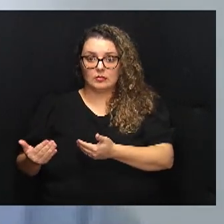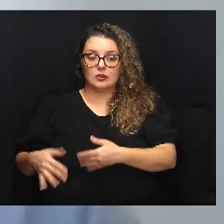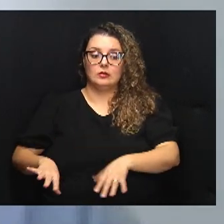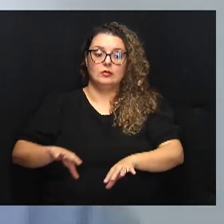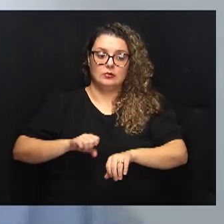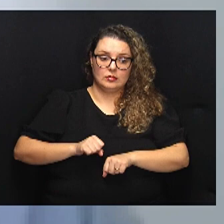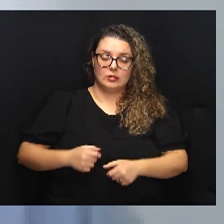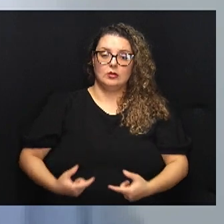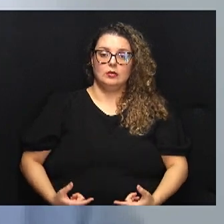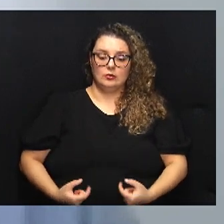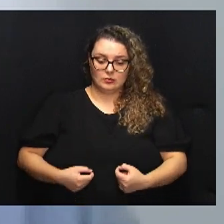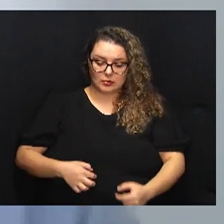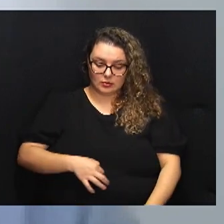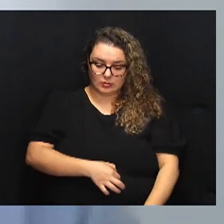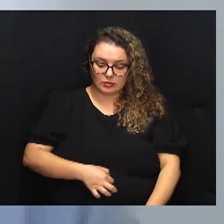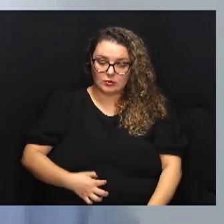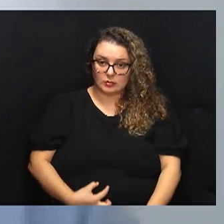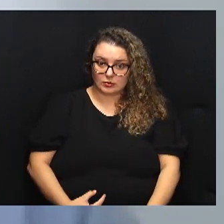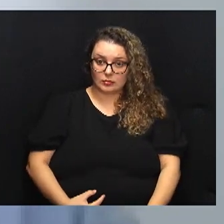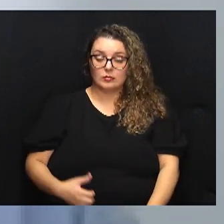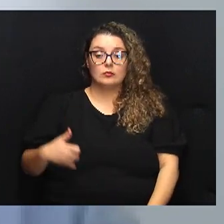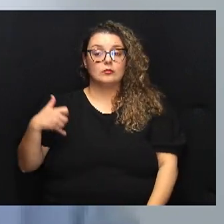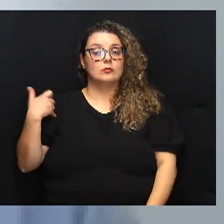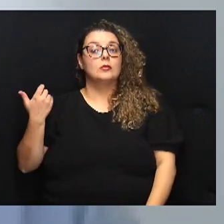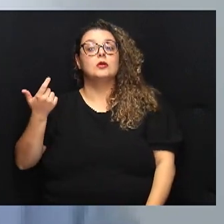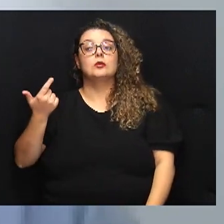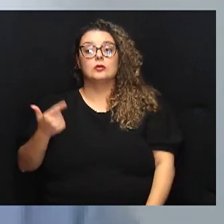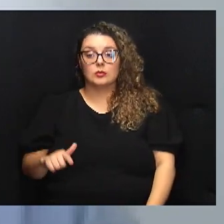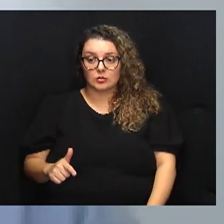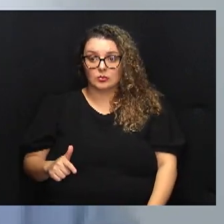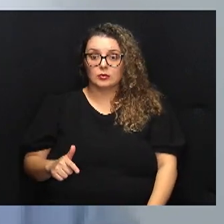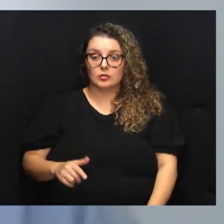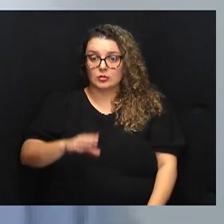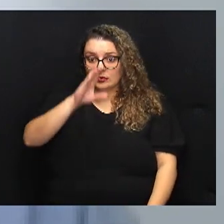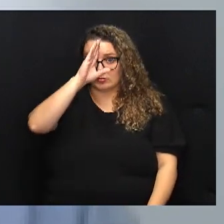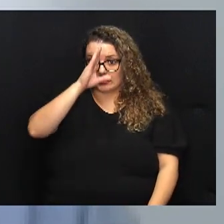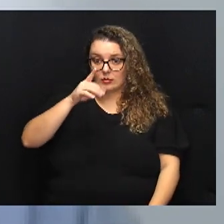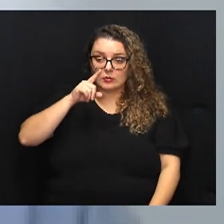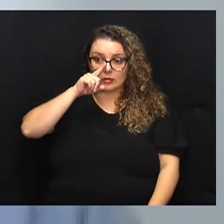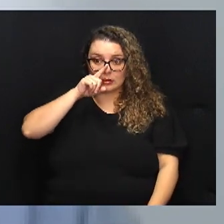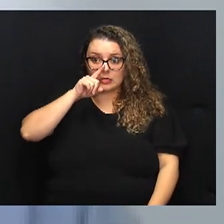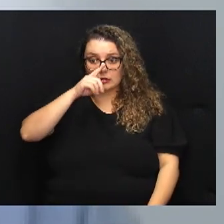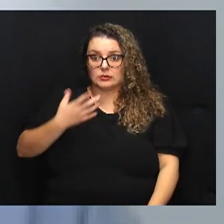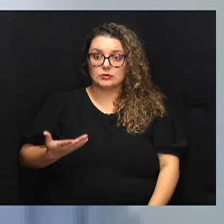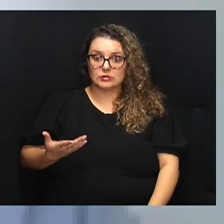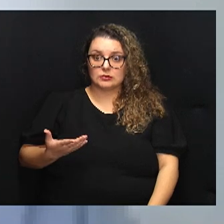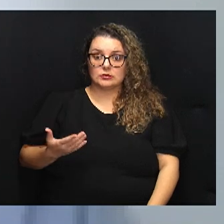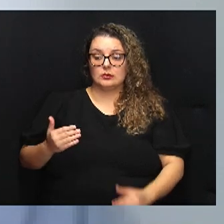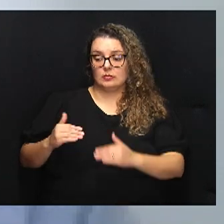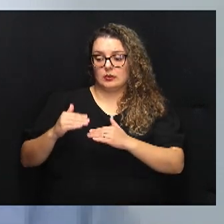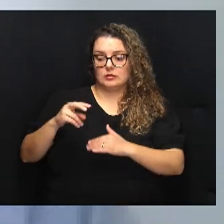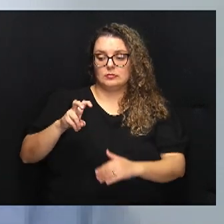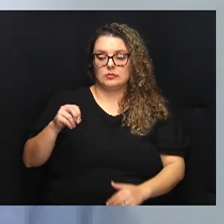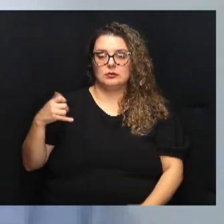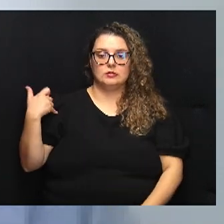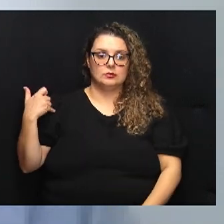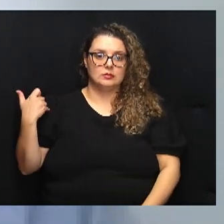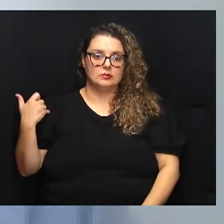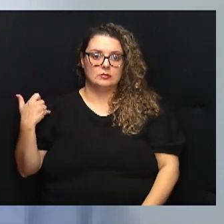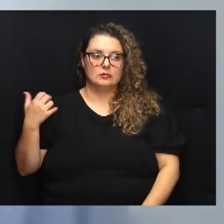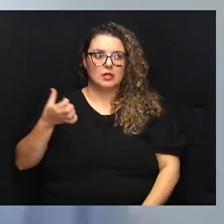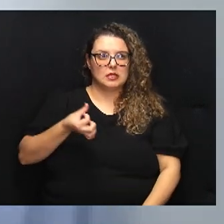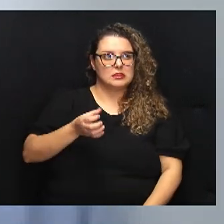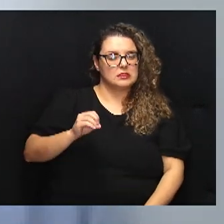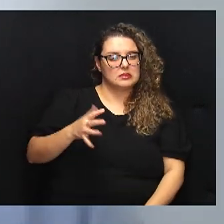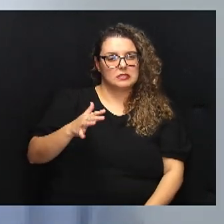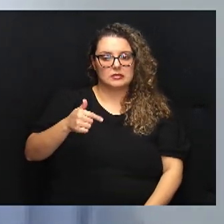câncer coloretal, mas a idade continua ainda sendo o principal fator de risco, né? Então, pessoas acima dos 50 anos, mas principalmente 60 e